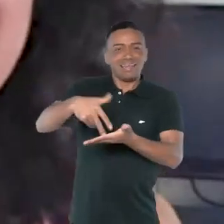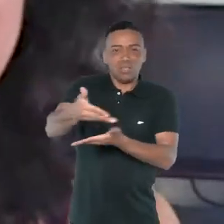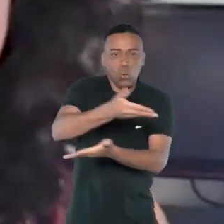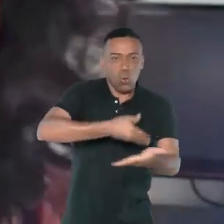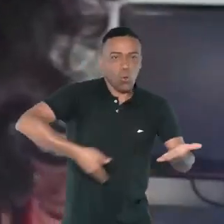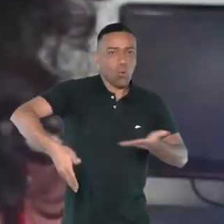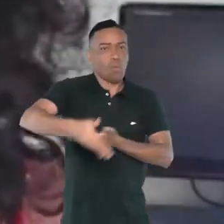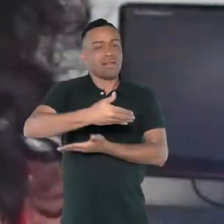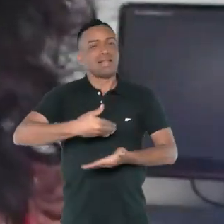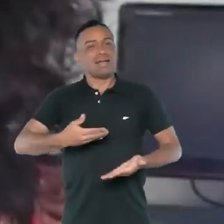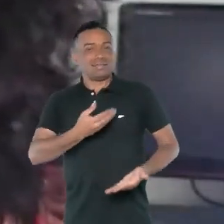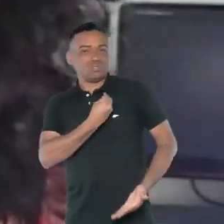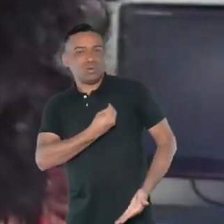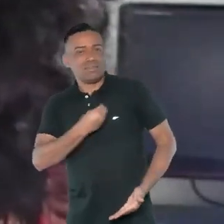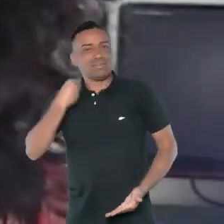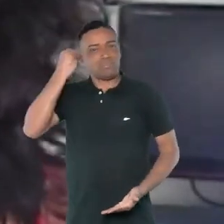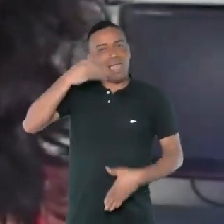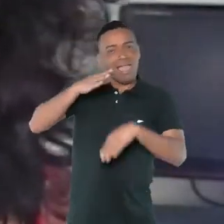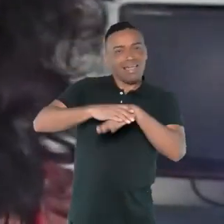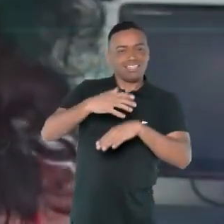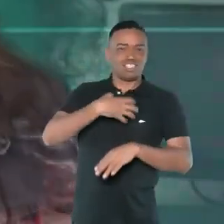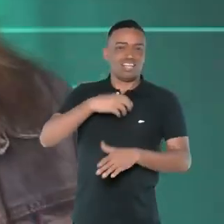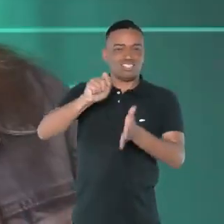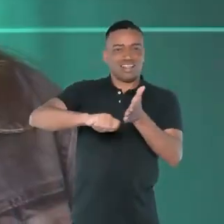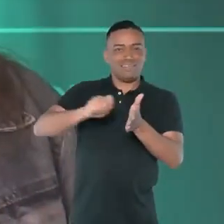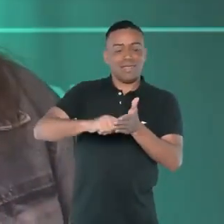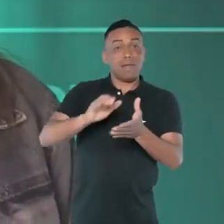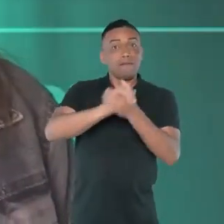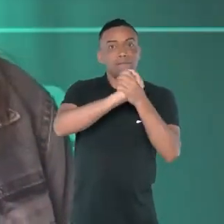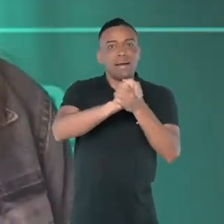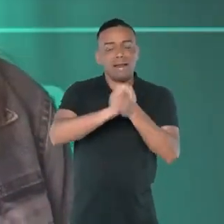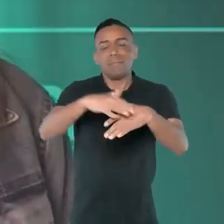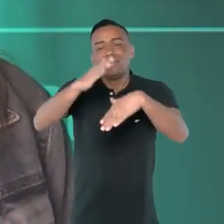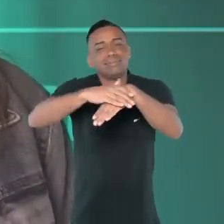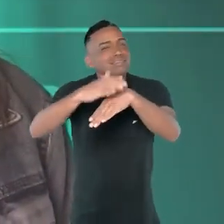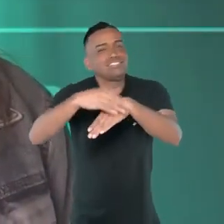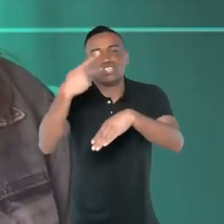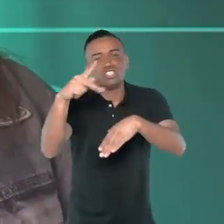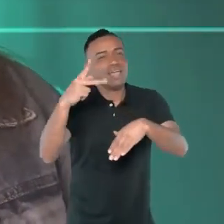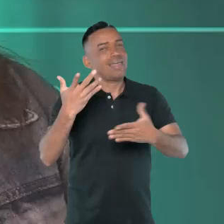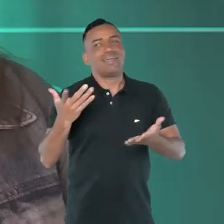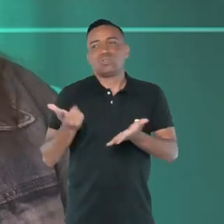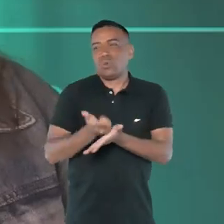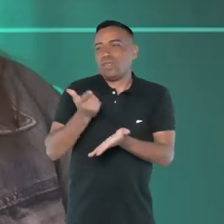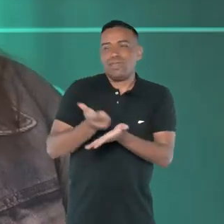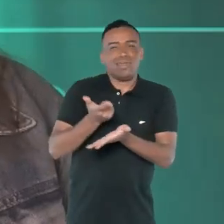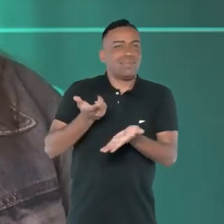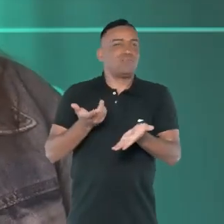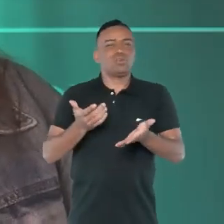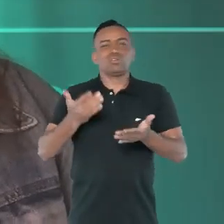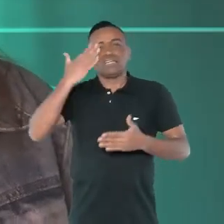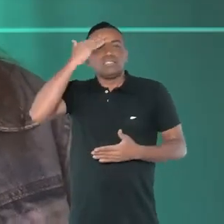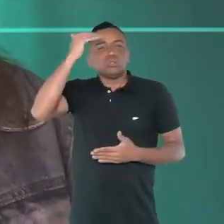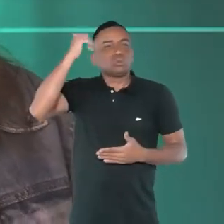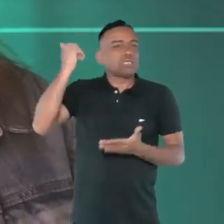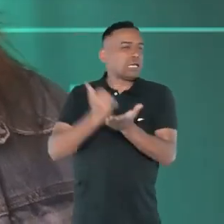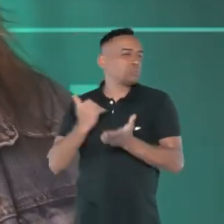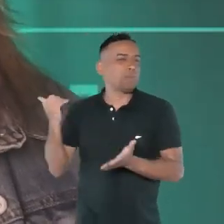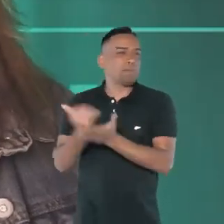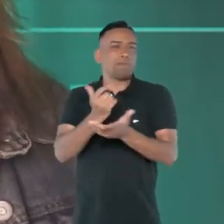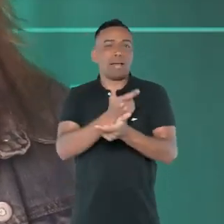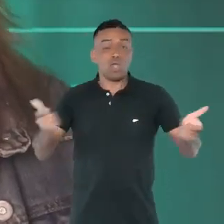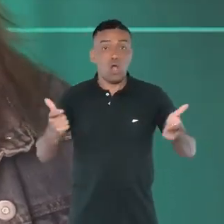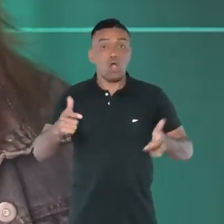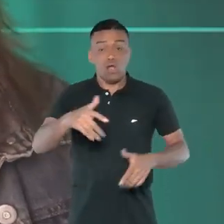Tá ótimo, muito obrigada pela sua presença, por compartilhar com a gente aqui a sua história. E parabéns pelo seu trabalho,